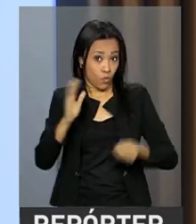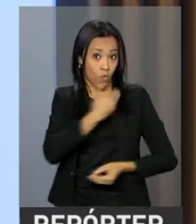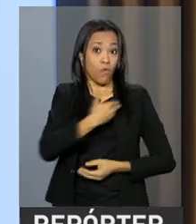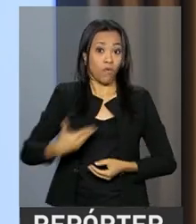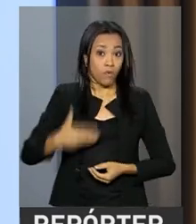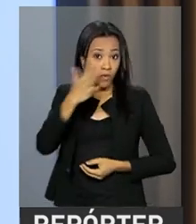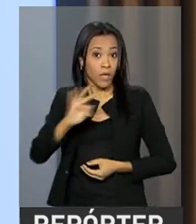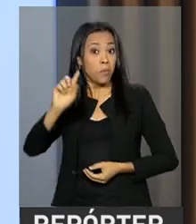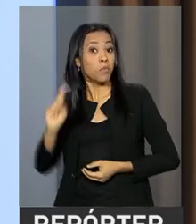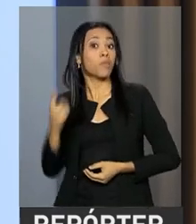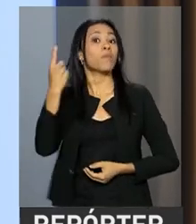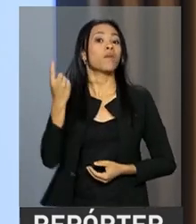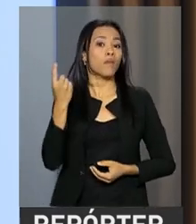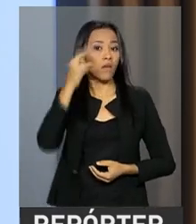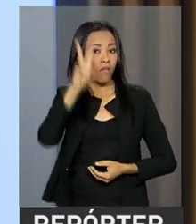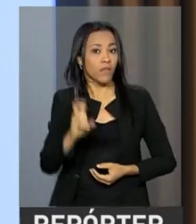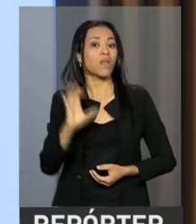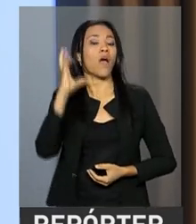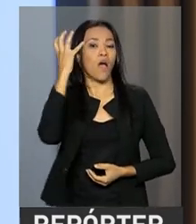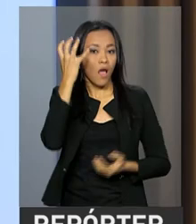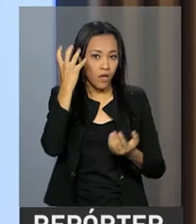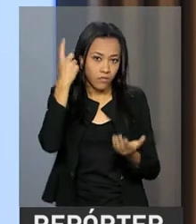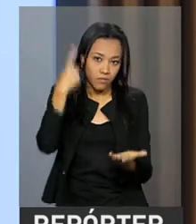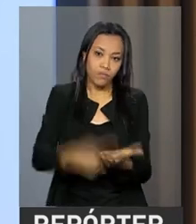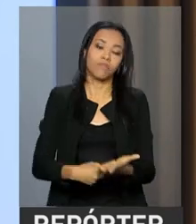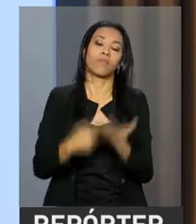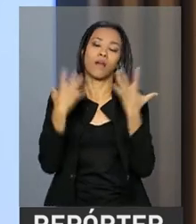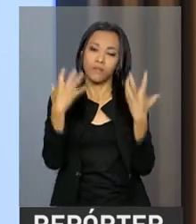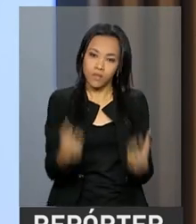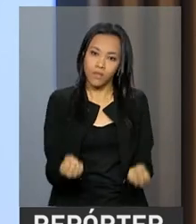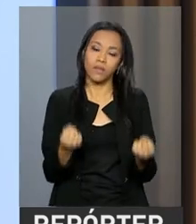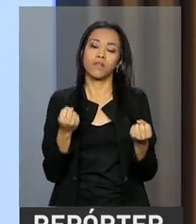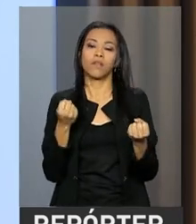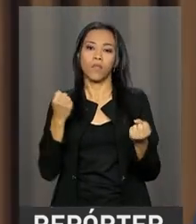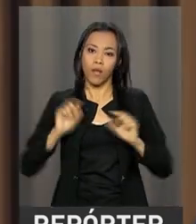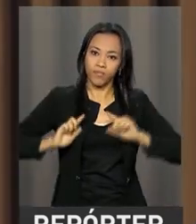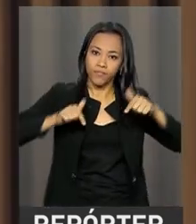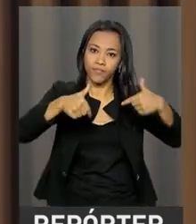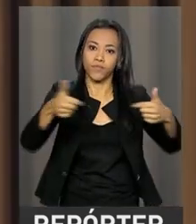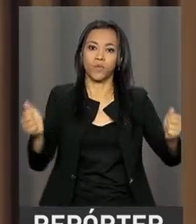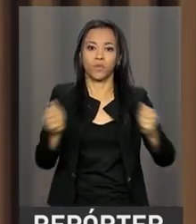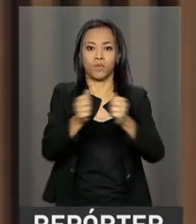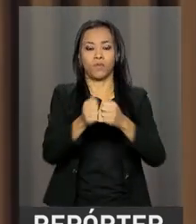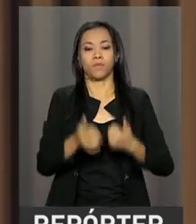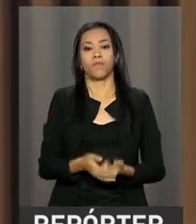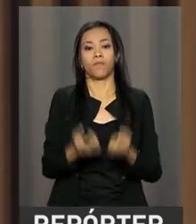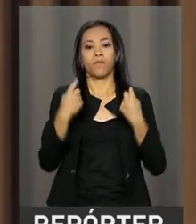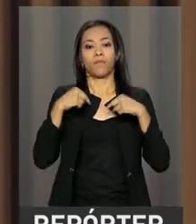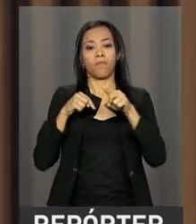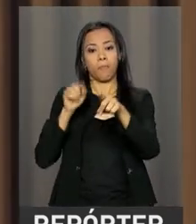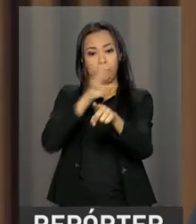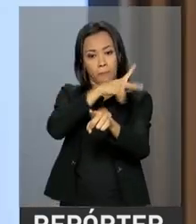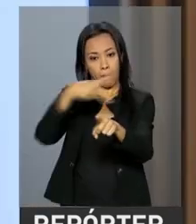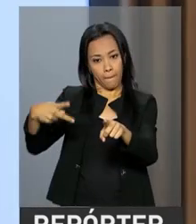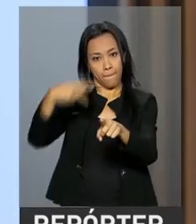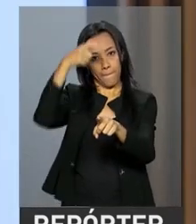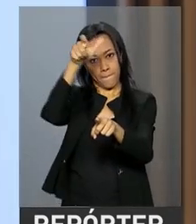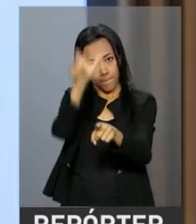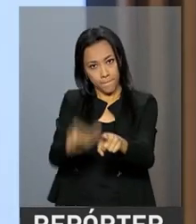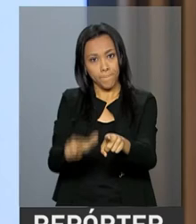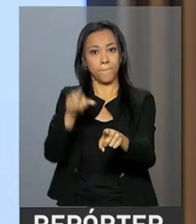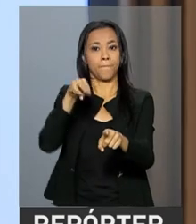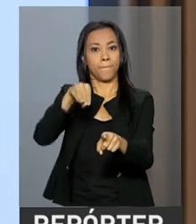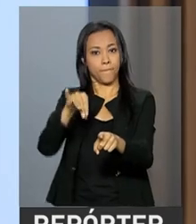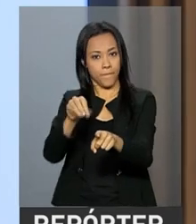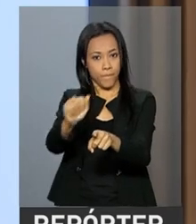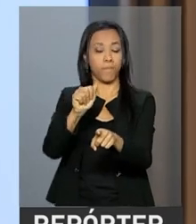assume a responsabilidade de falar. Nós temos responsabilidade sobre a segurança do Brasil. O presidente em exercício afirmou também que o